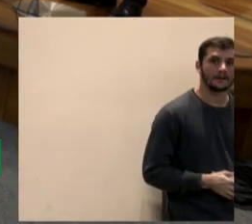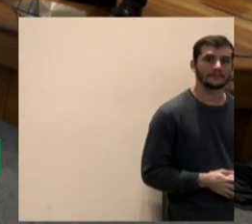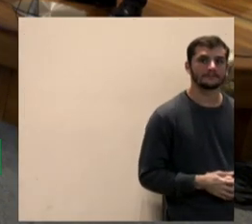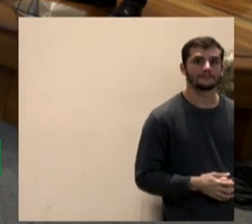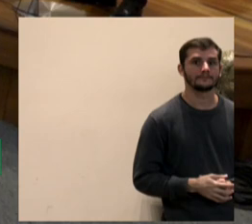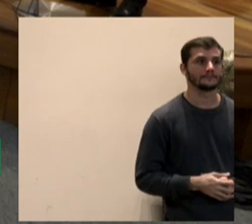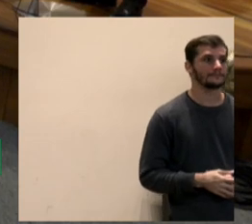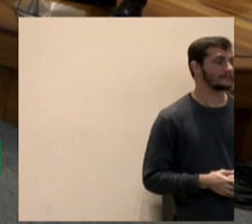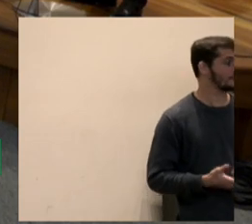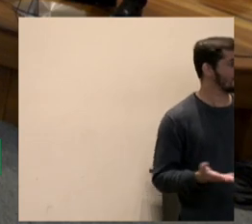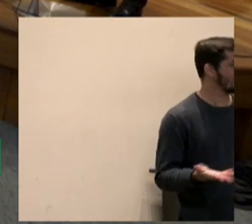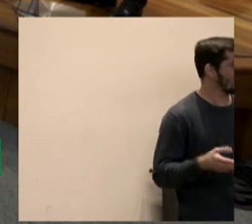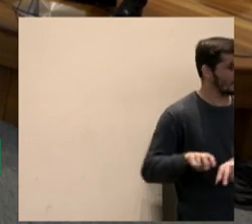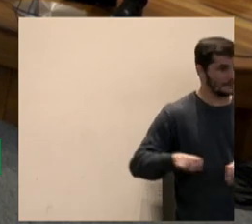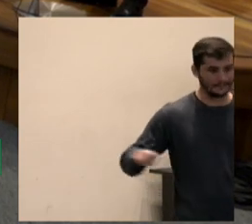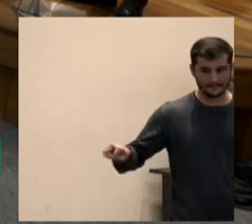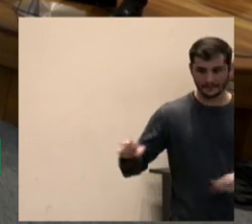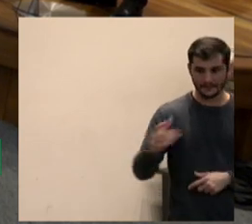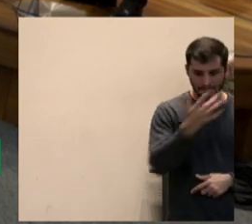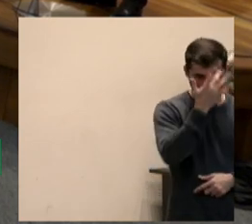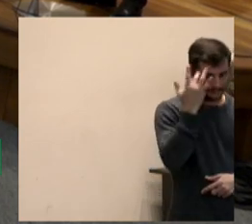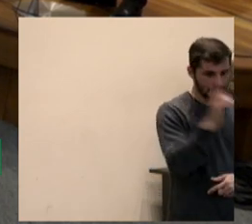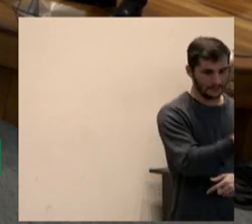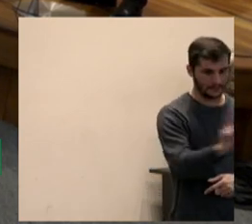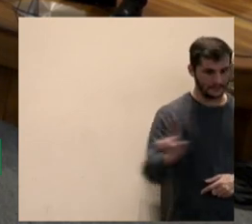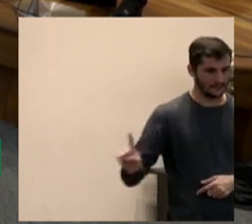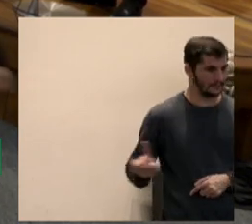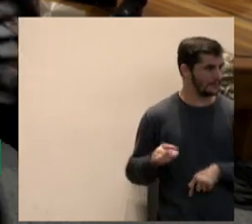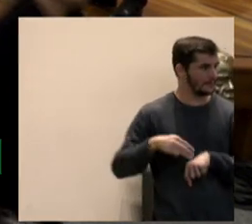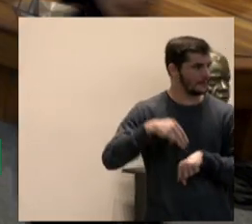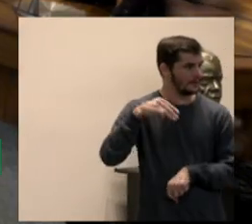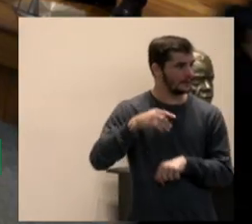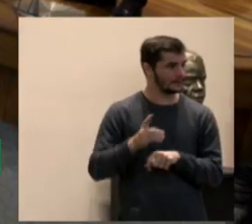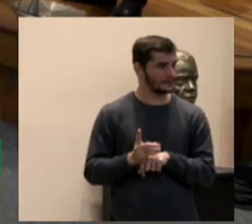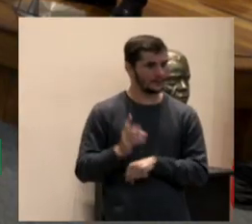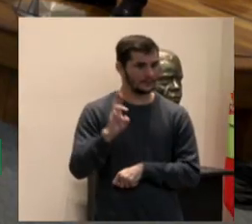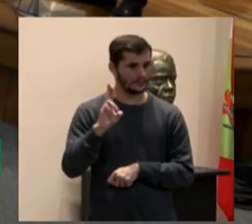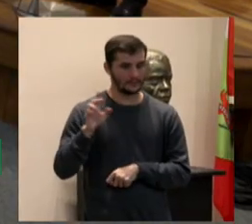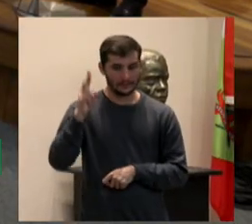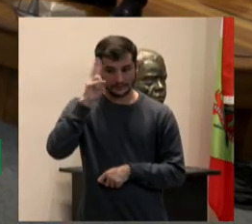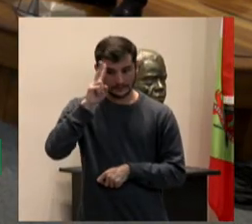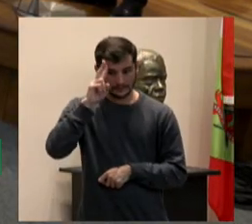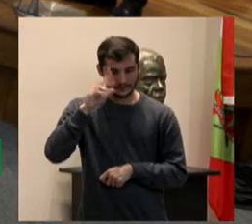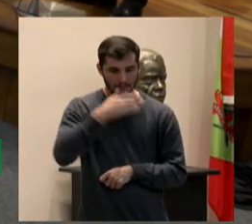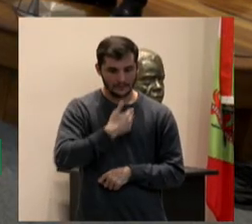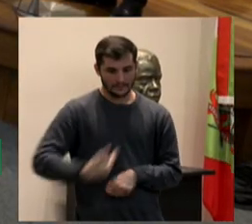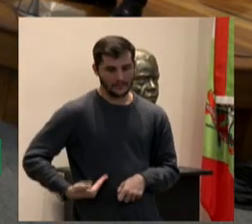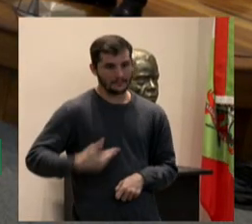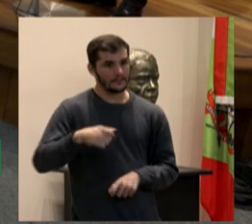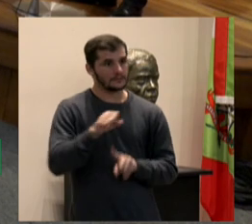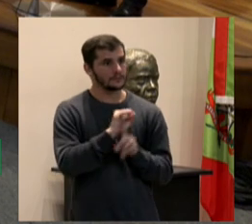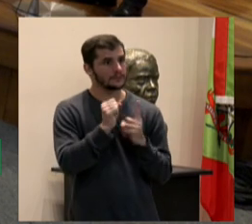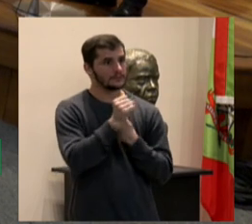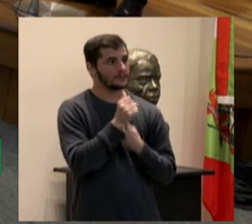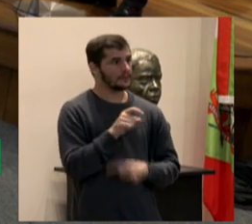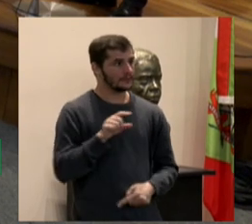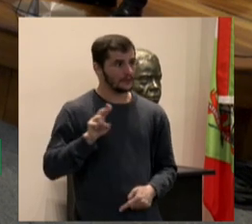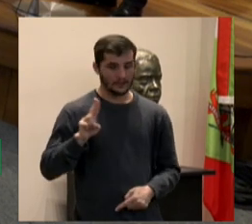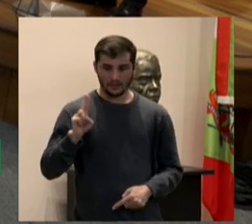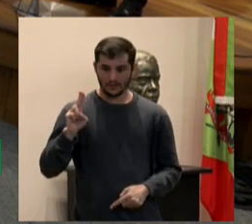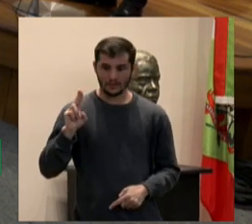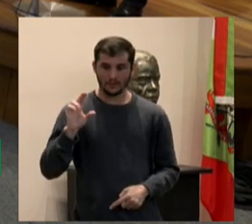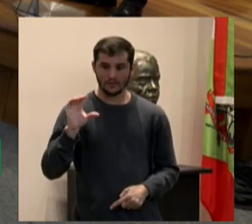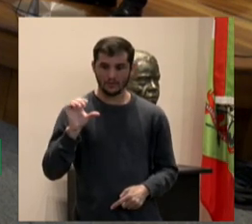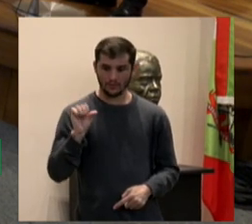Finalizando a mesa, a mestre e doutora em Educação, História, Política e Sociedade pela Pontifícia Universidade Católica de